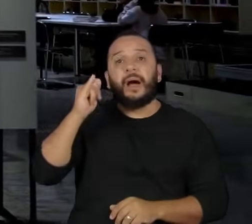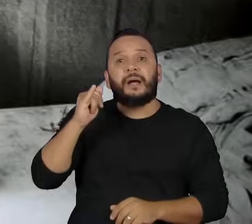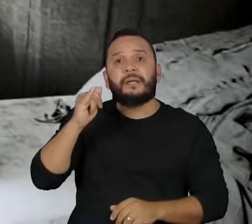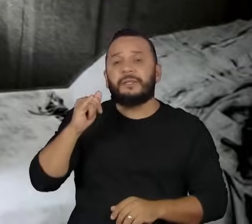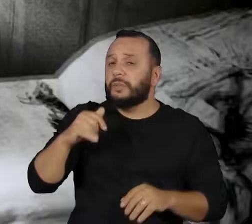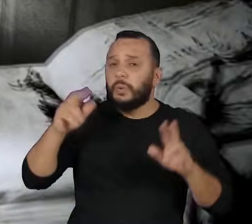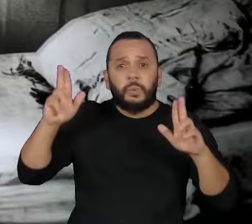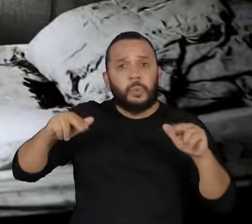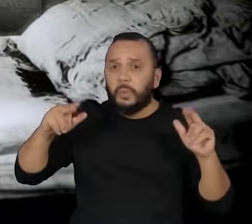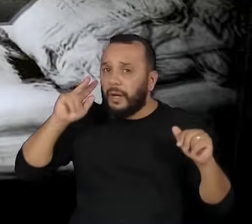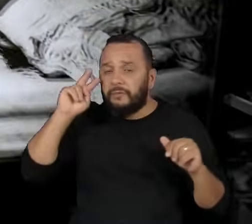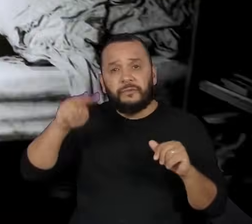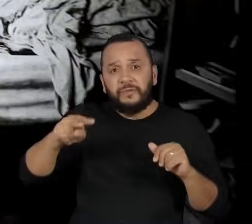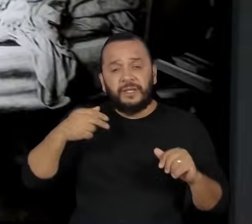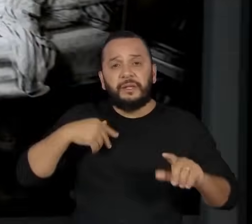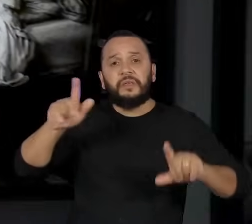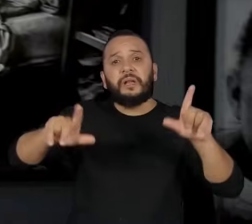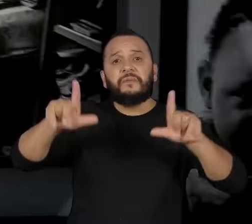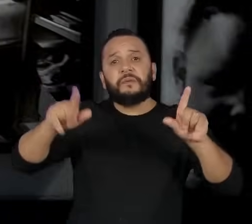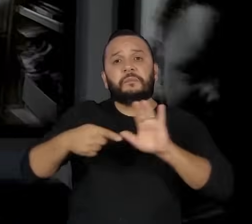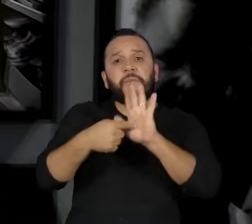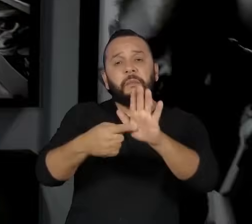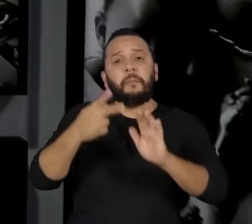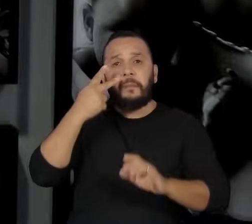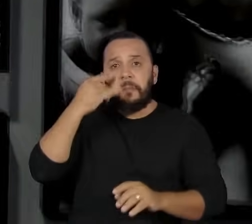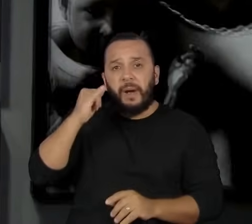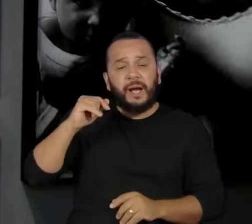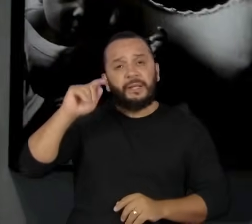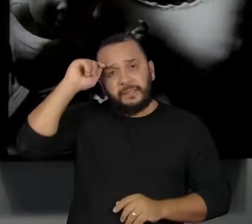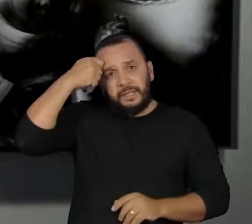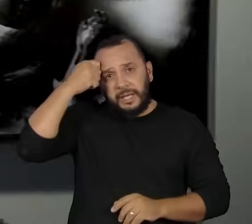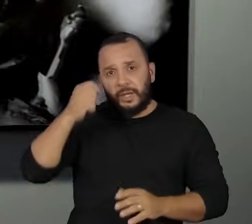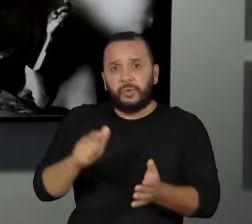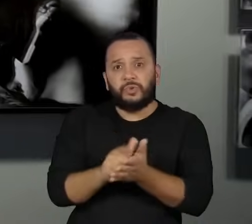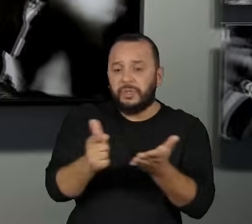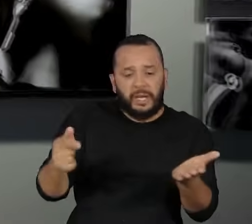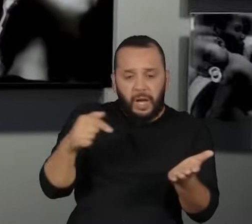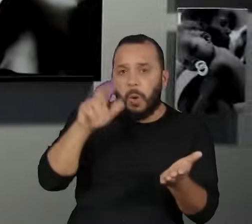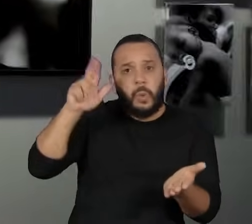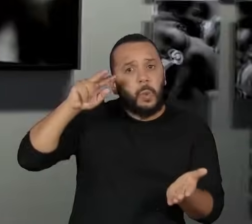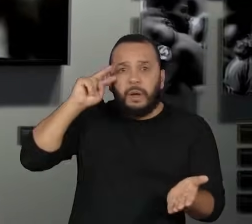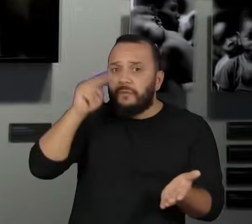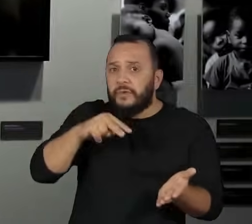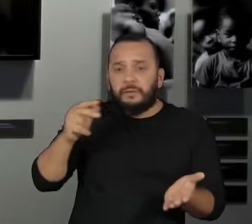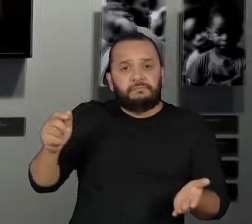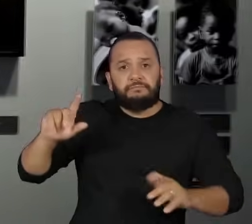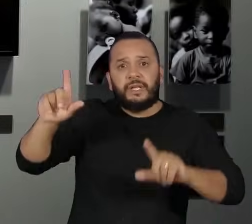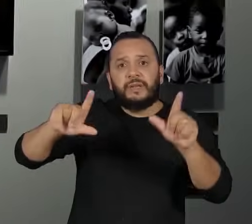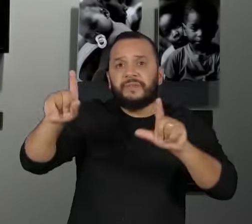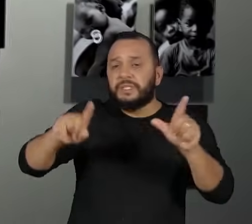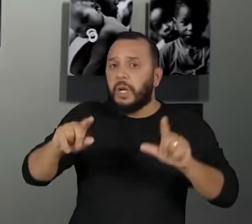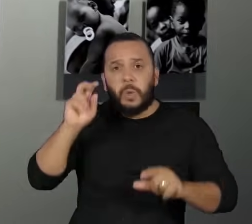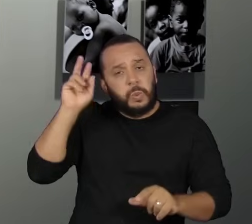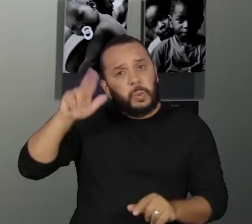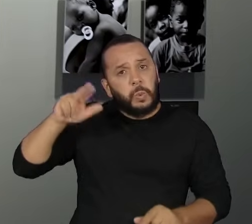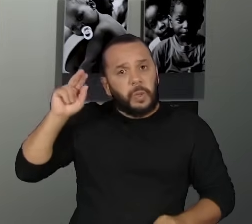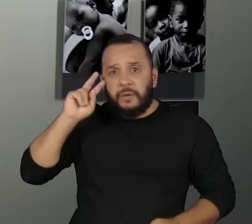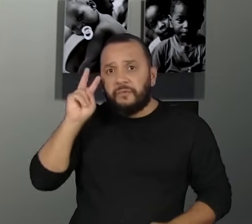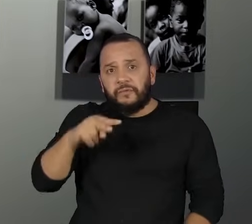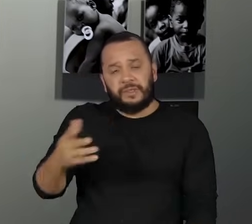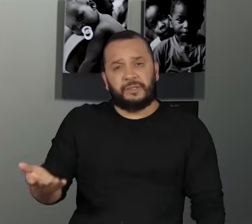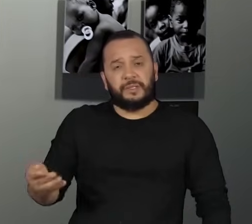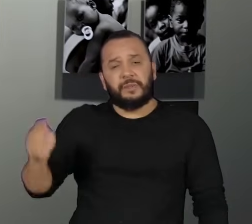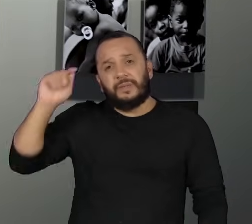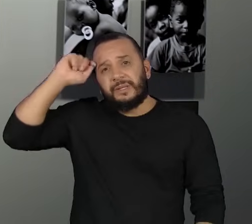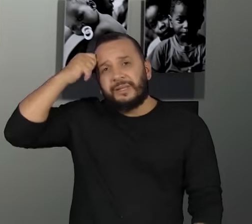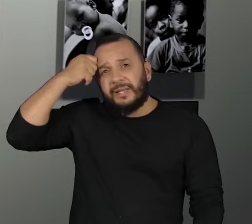pai negro na época, na mídia, jornal, seja lá o que for, televisão. Então isso, e o negro